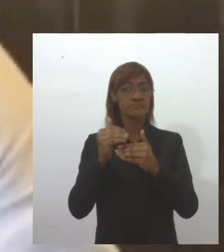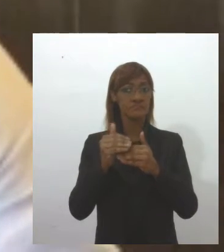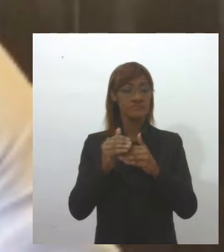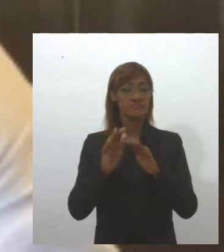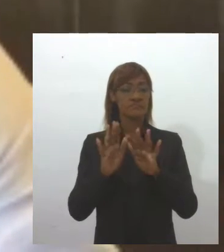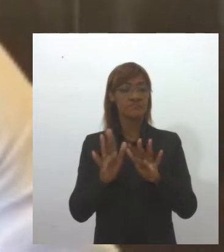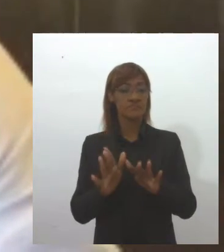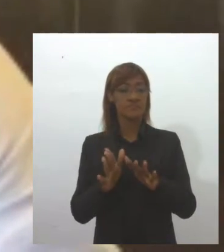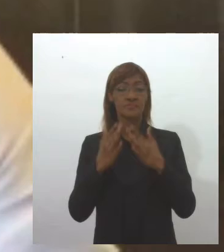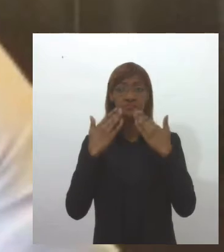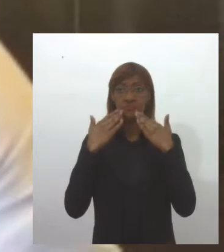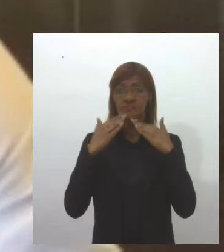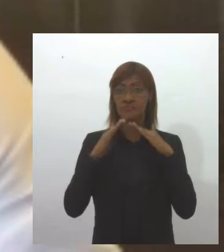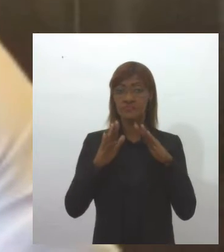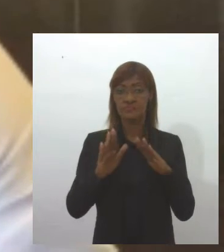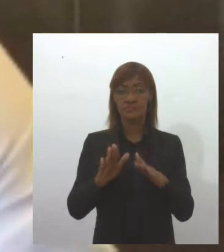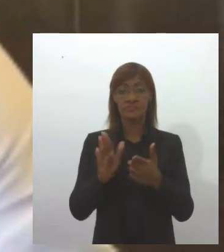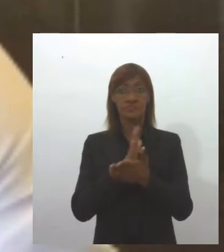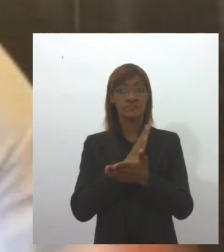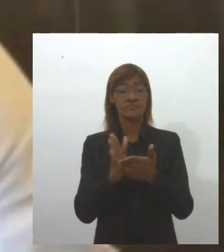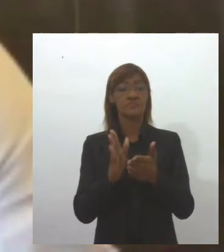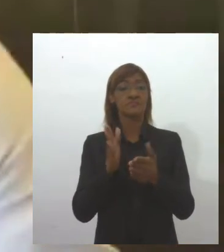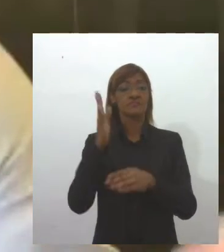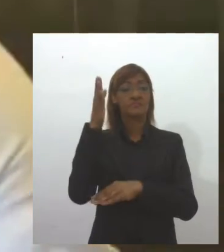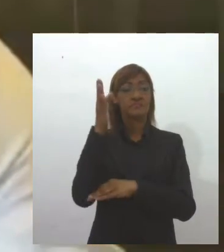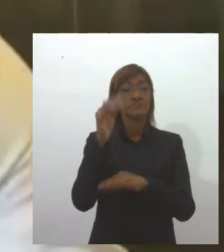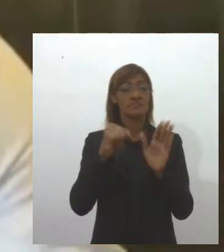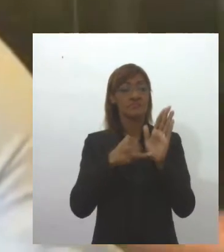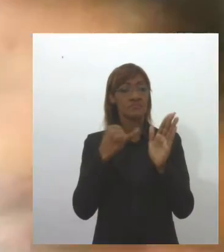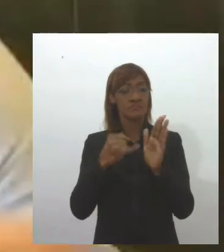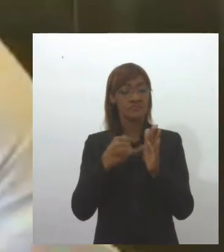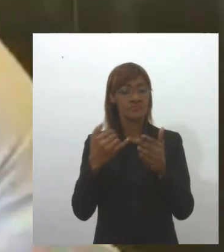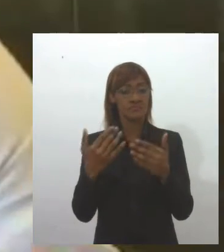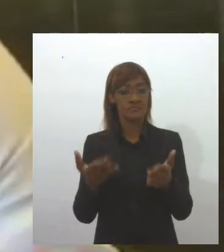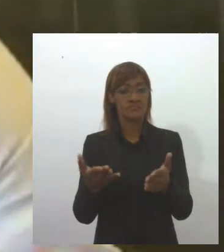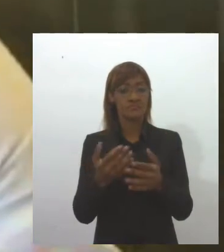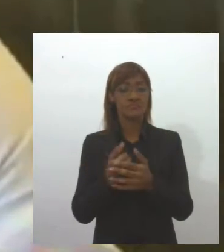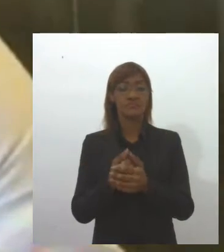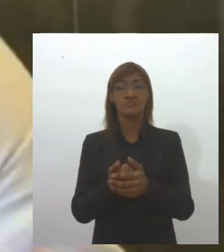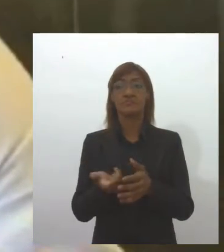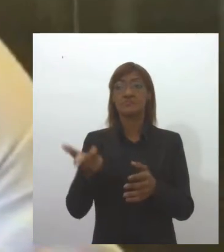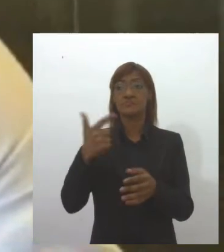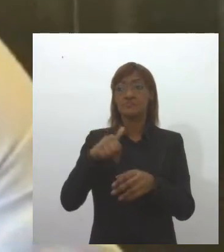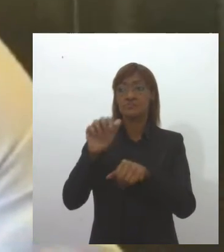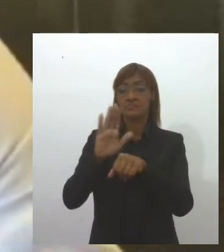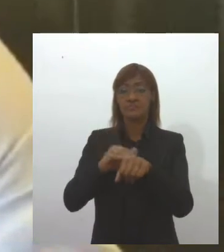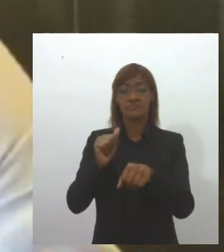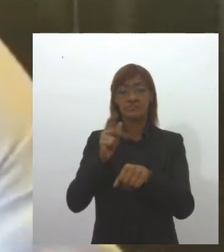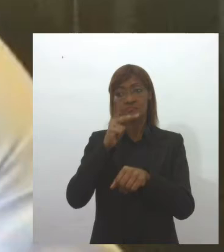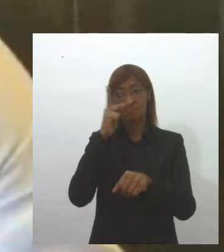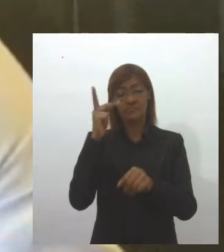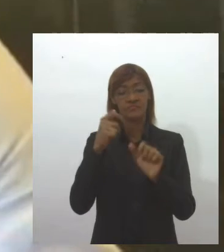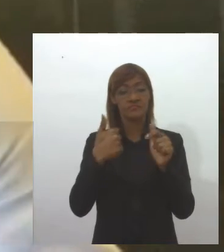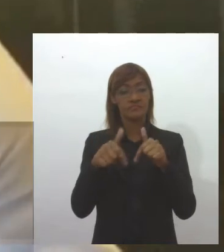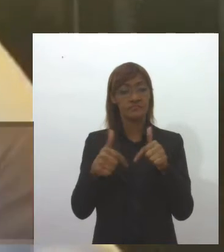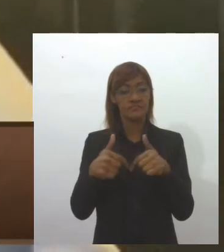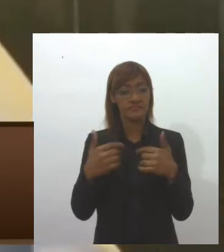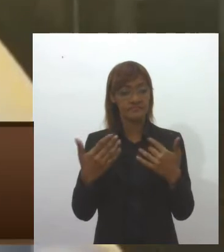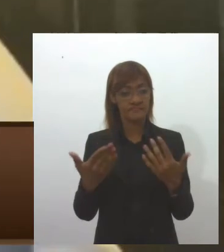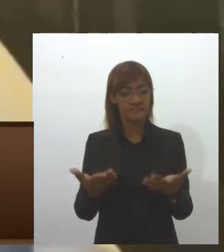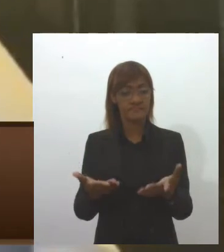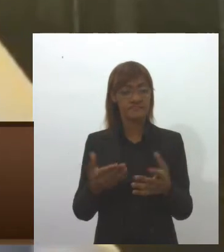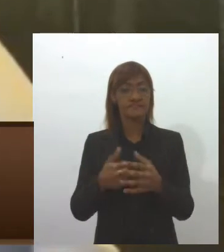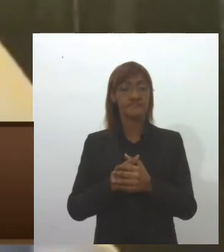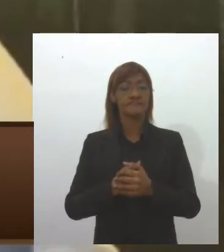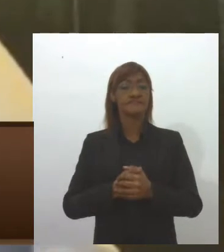alguns hotéis contratando, a gente já vê alguns hotéis readmitindo aquelas pessoas que desligaram naquele